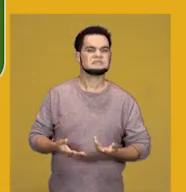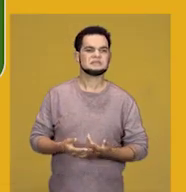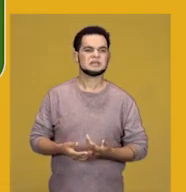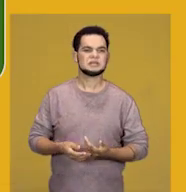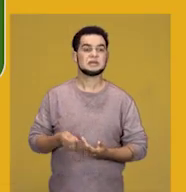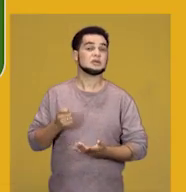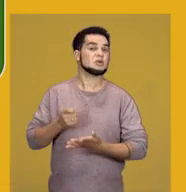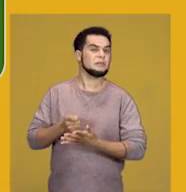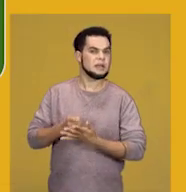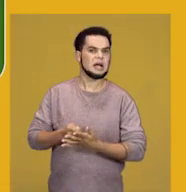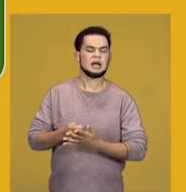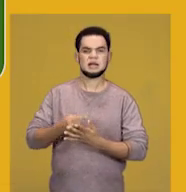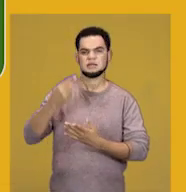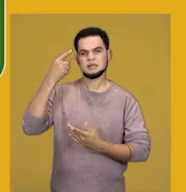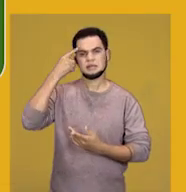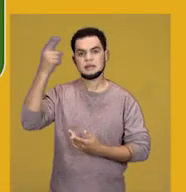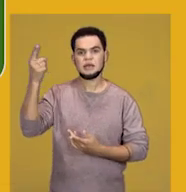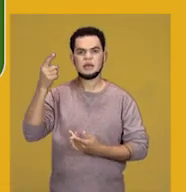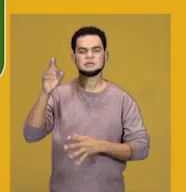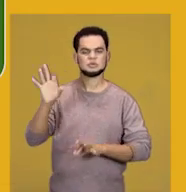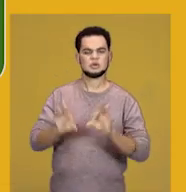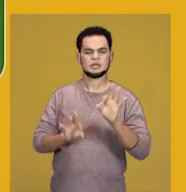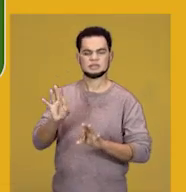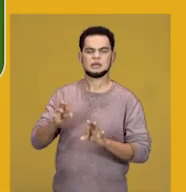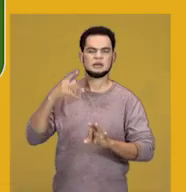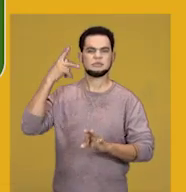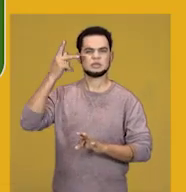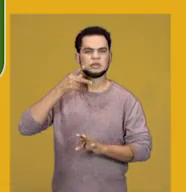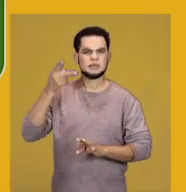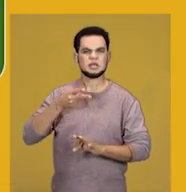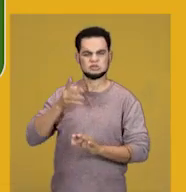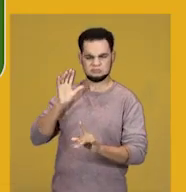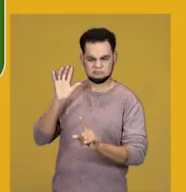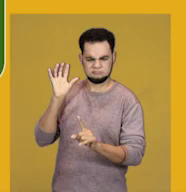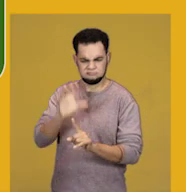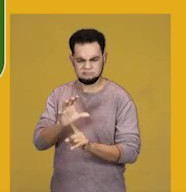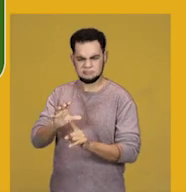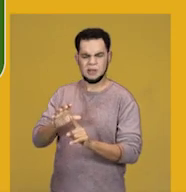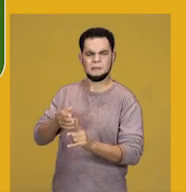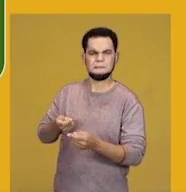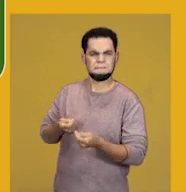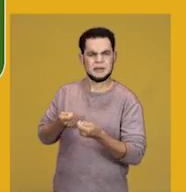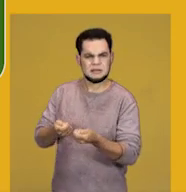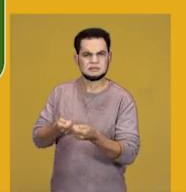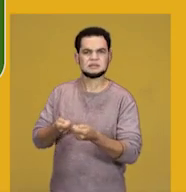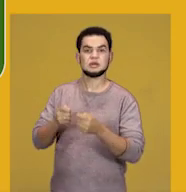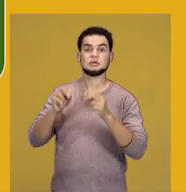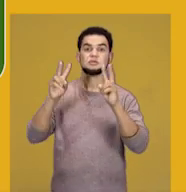ter ideias, se organizar politicamente para fazer pressão sobre a organização